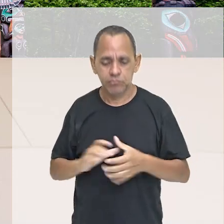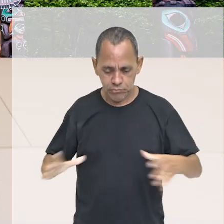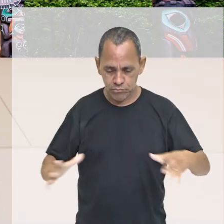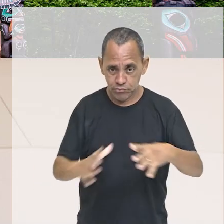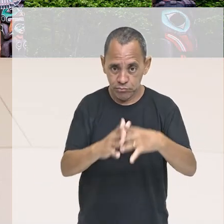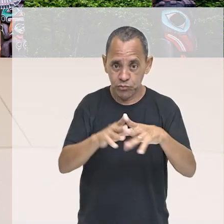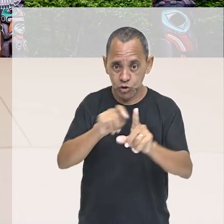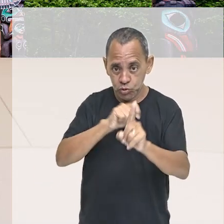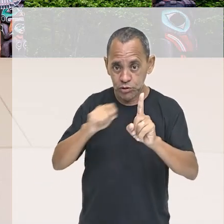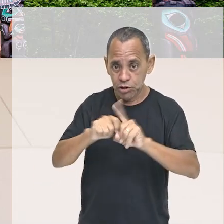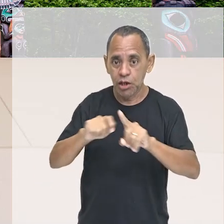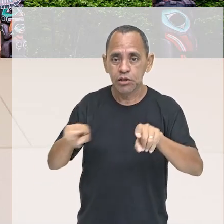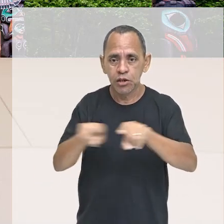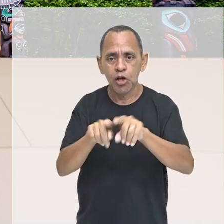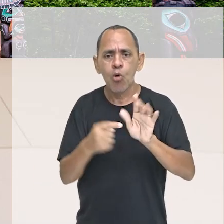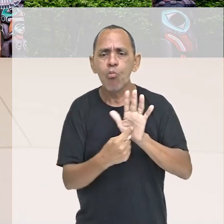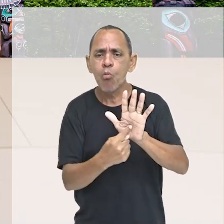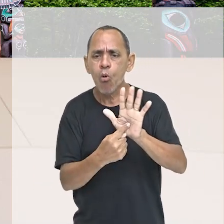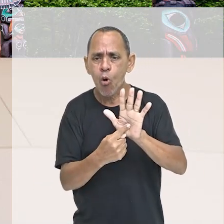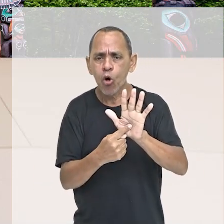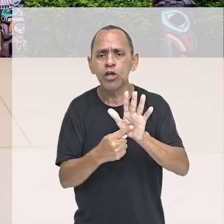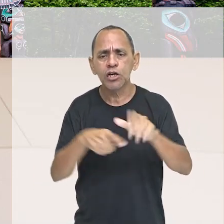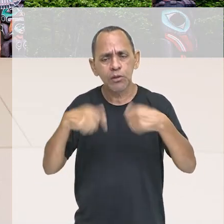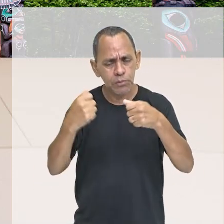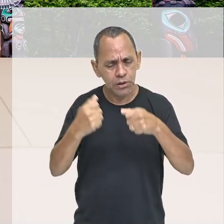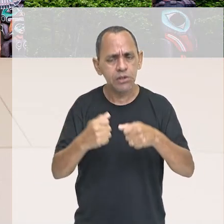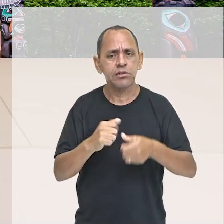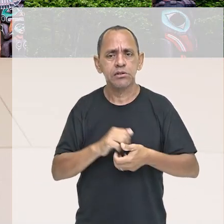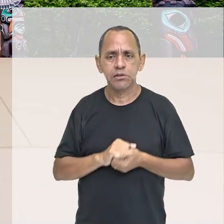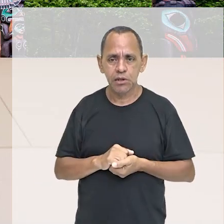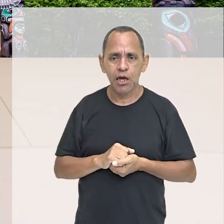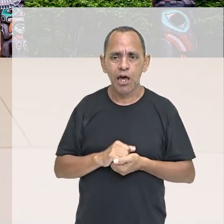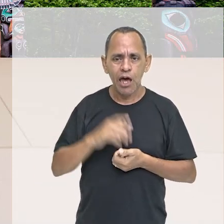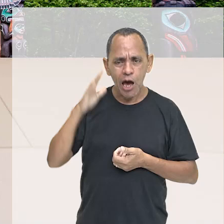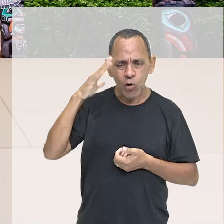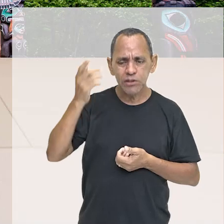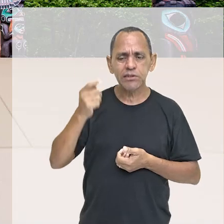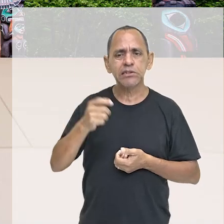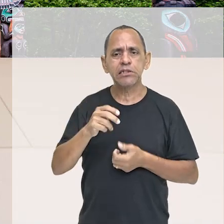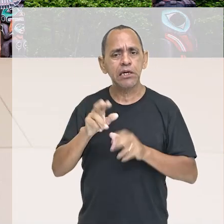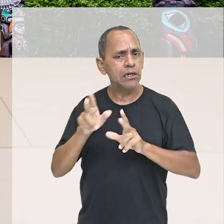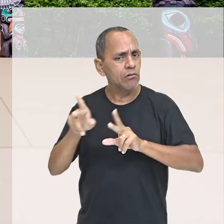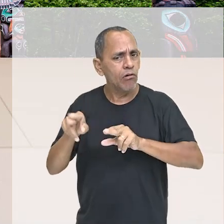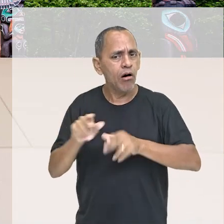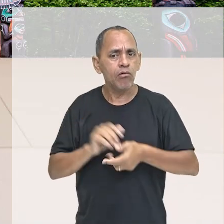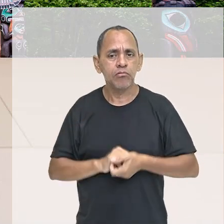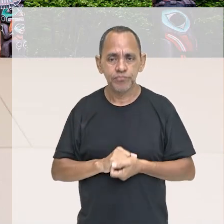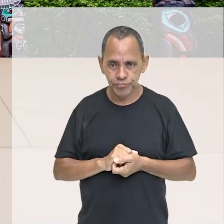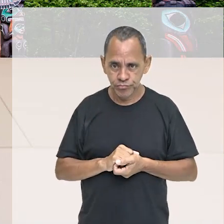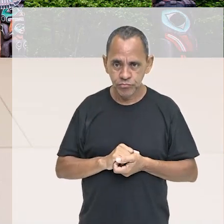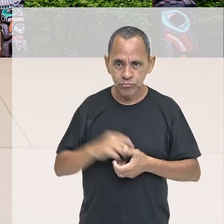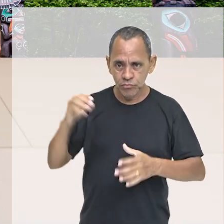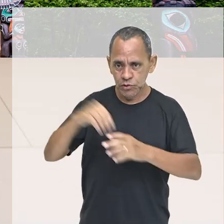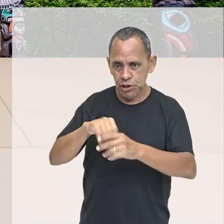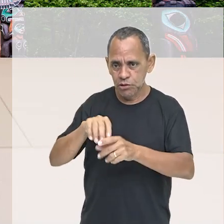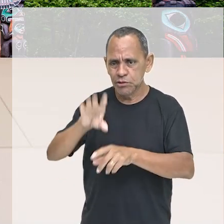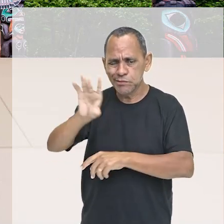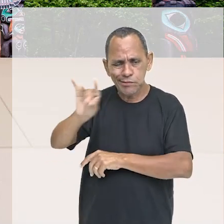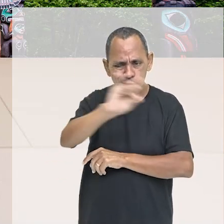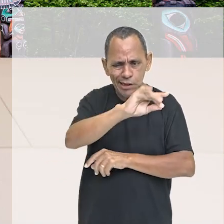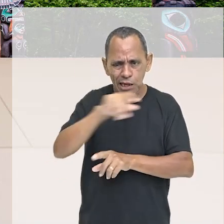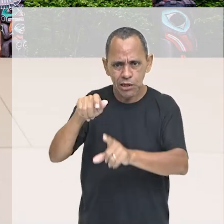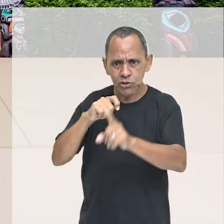que assim sejam. E assim ocorre em todas as sociedades. Vejam